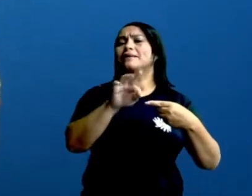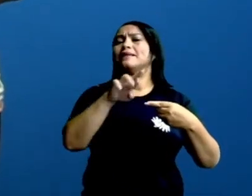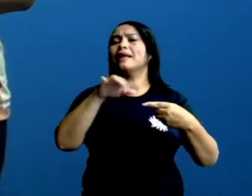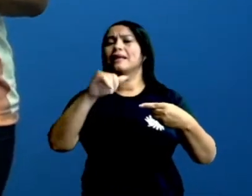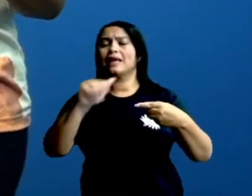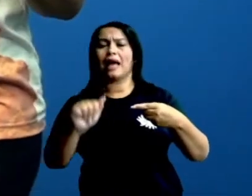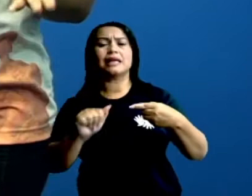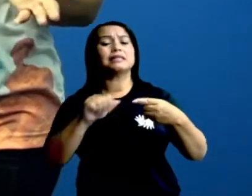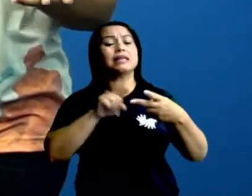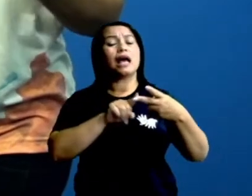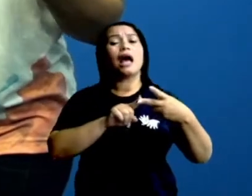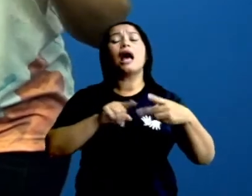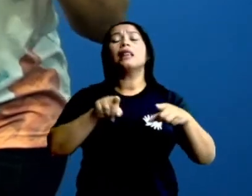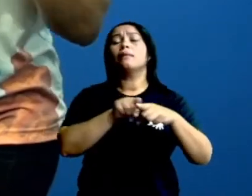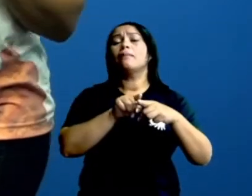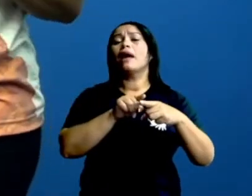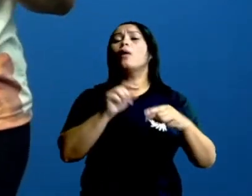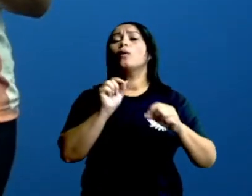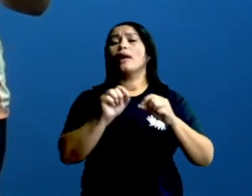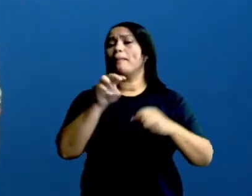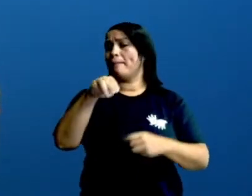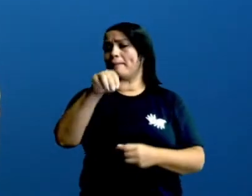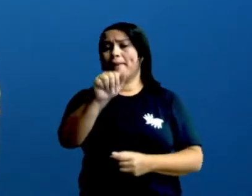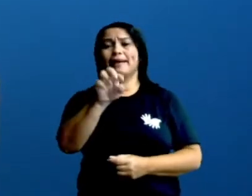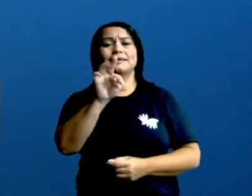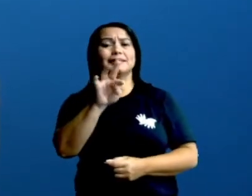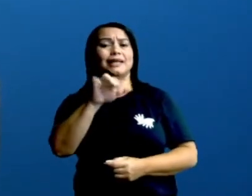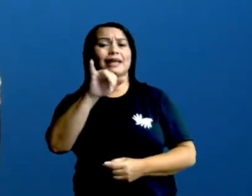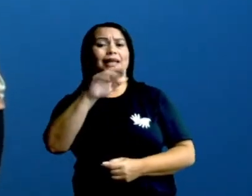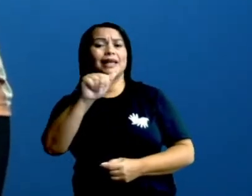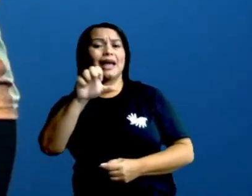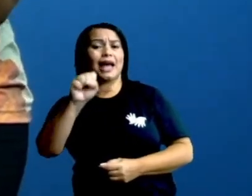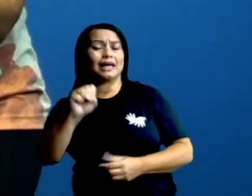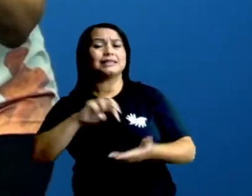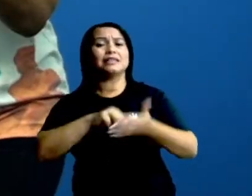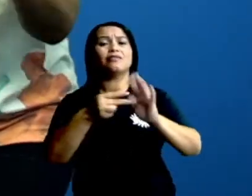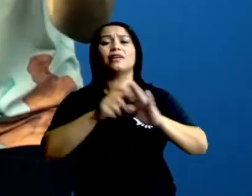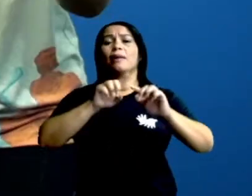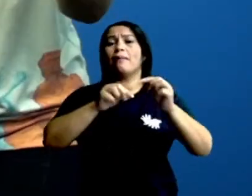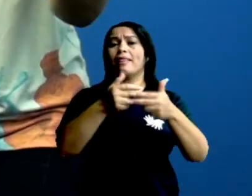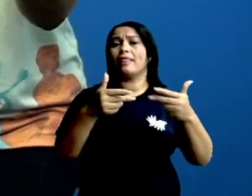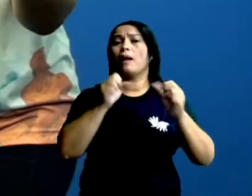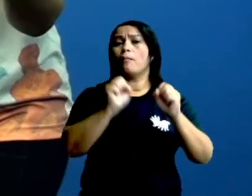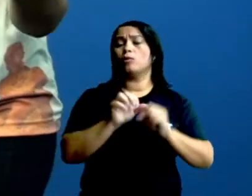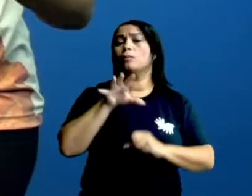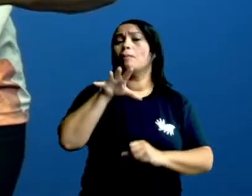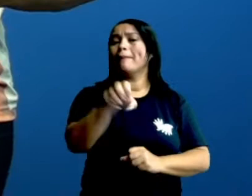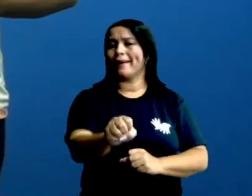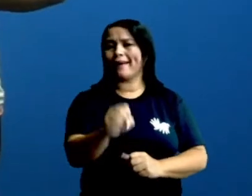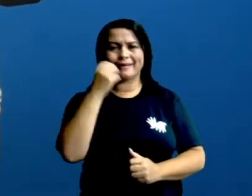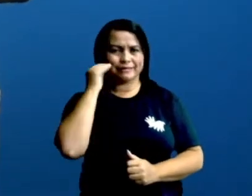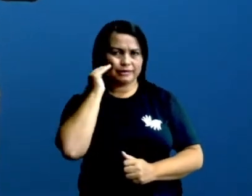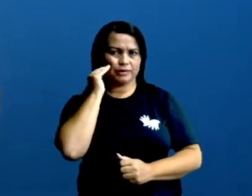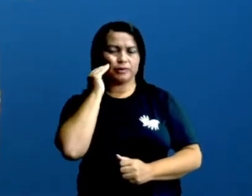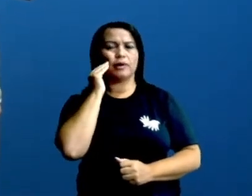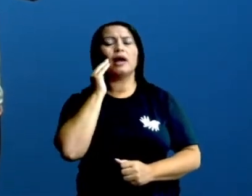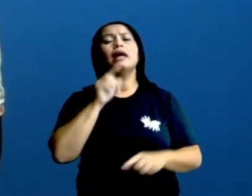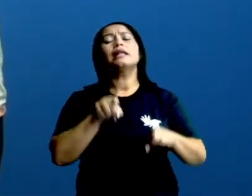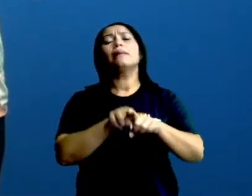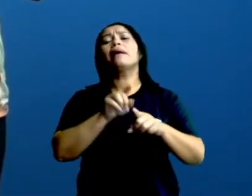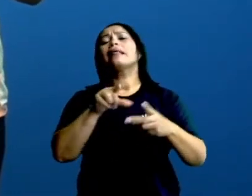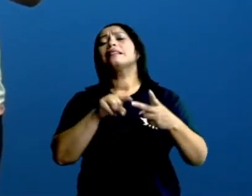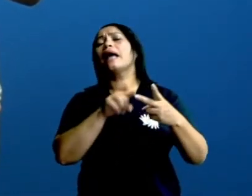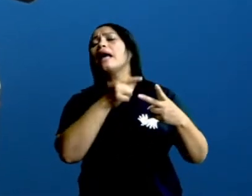As fontes materiais, o nome já está dizendo, ó. Matéria, a gente pega, né? Tem matéria, tá? E as